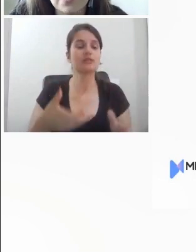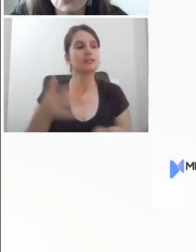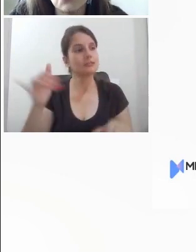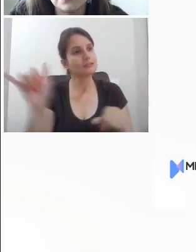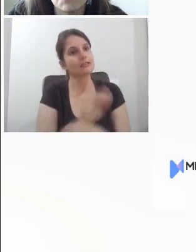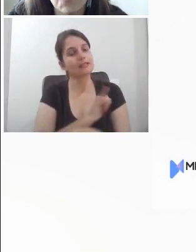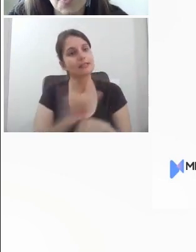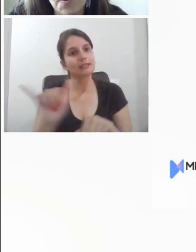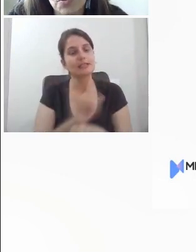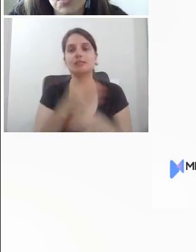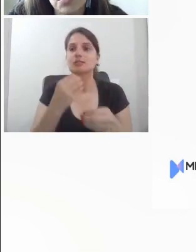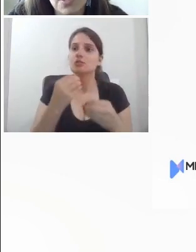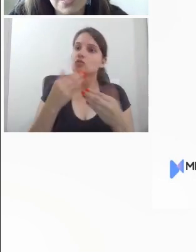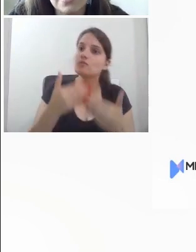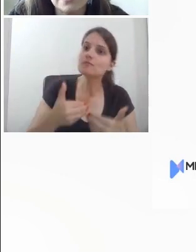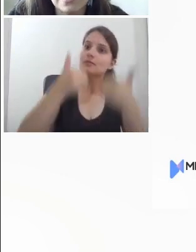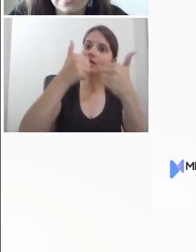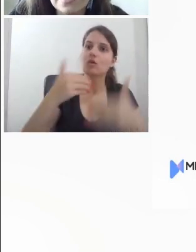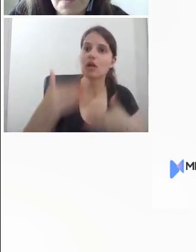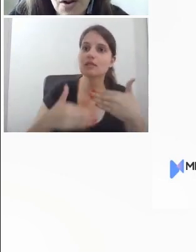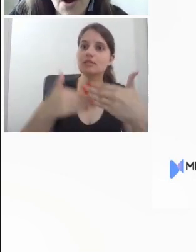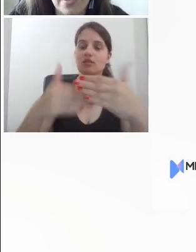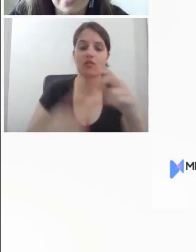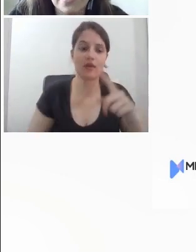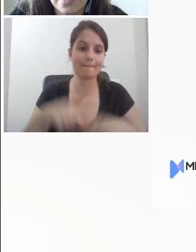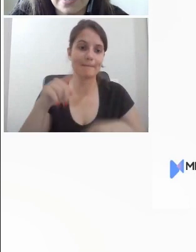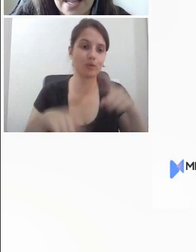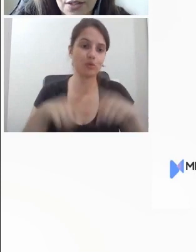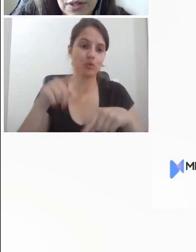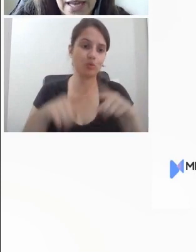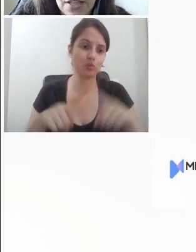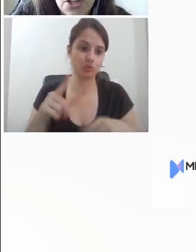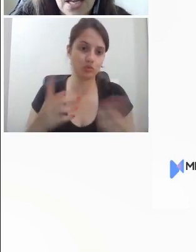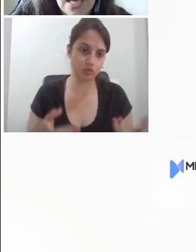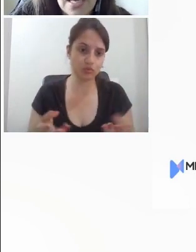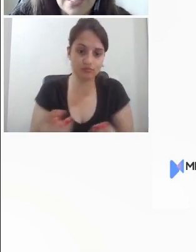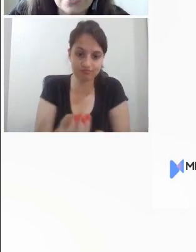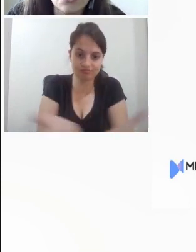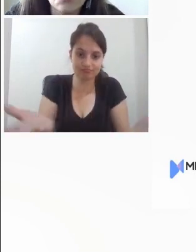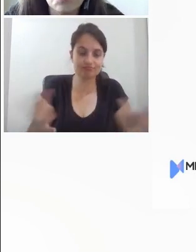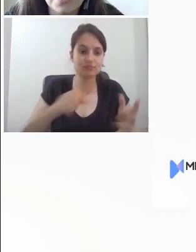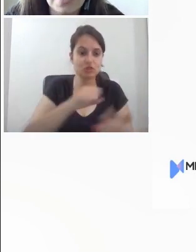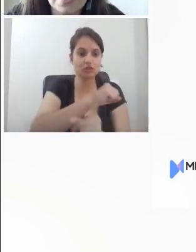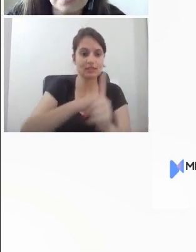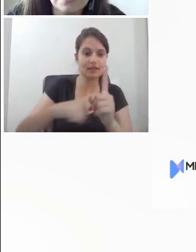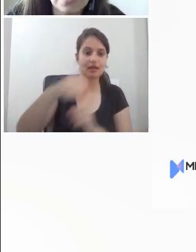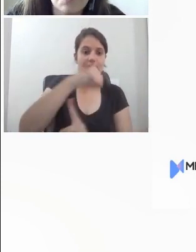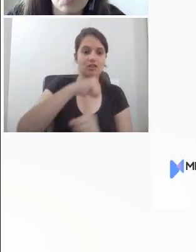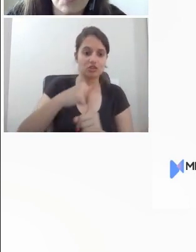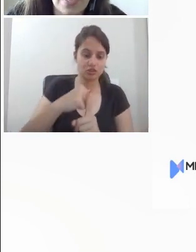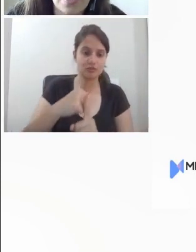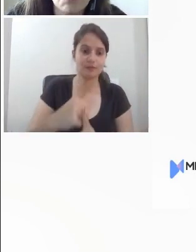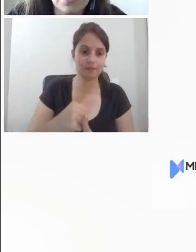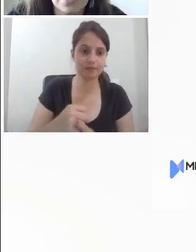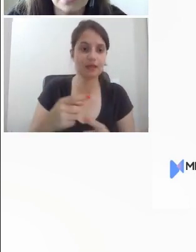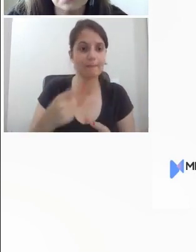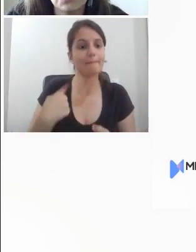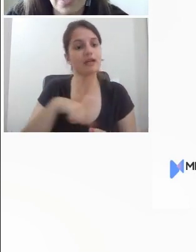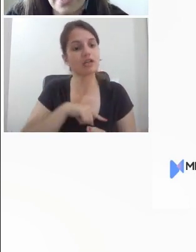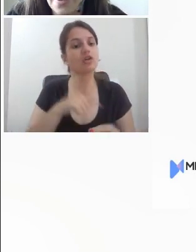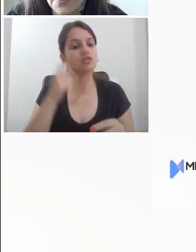melhores de desenvolver um produto que atendesse melhor às necessidades do cliente e que a gente conseguia se desenvolver